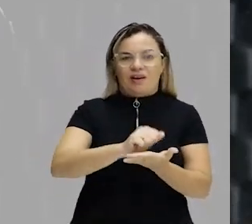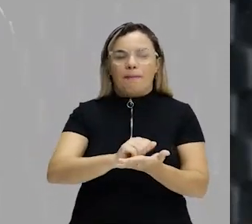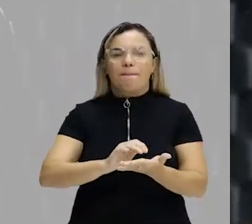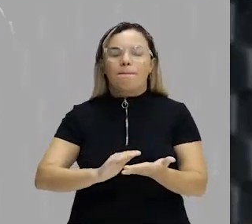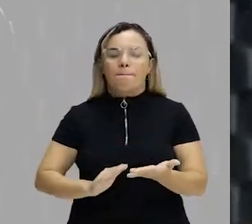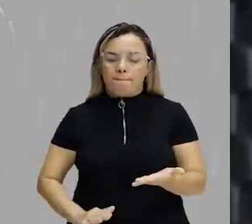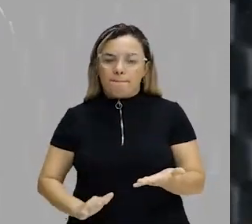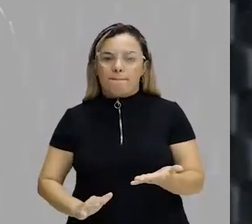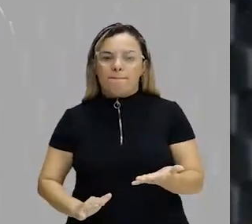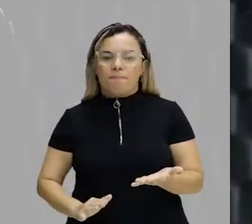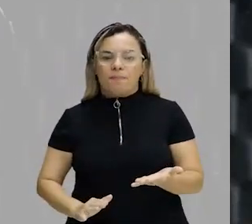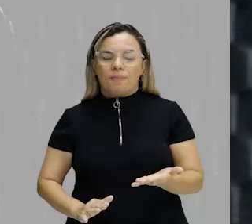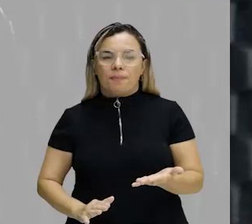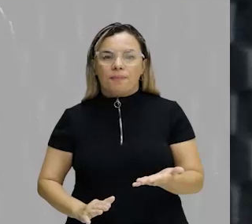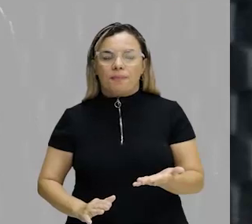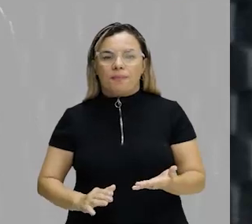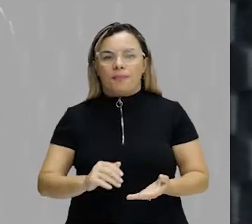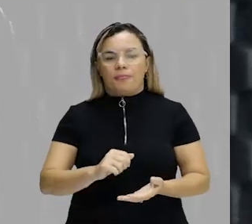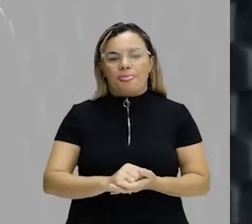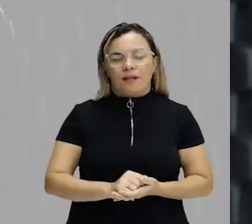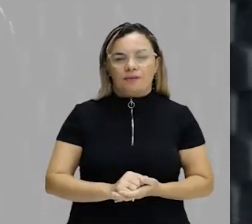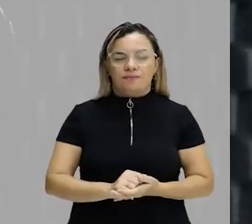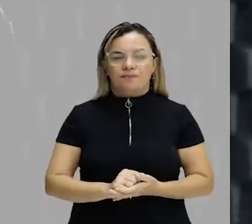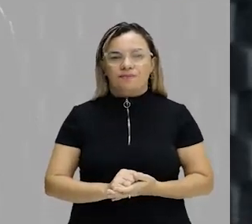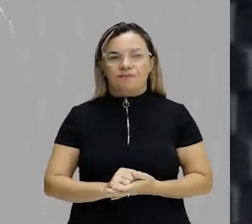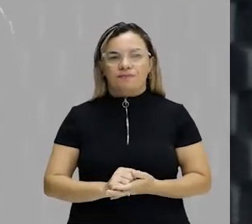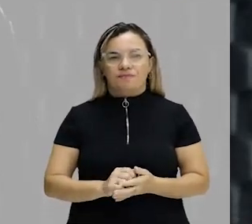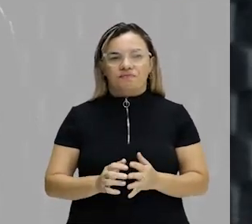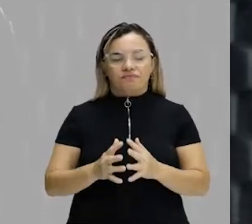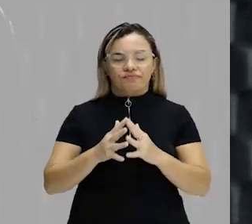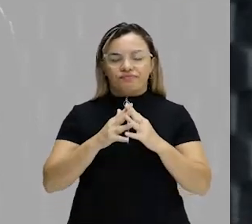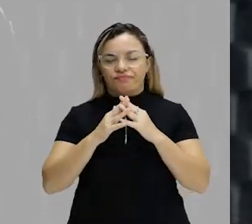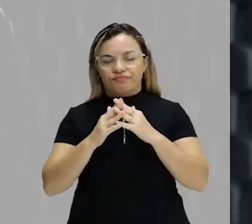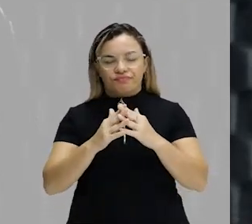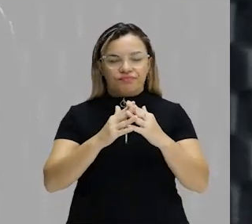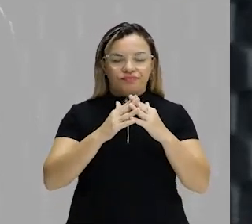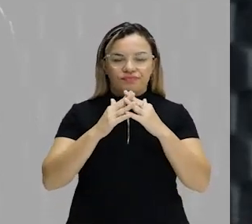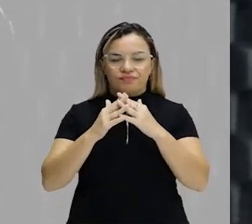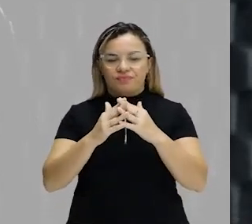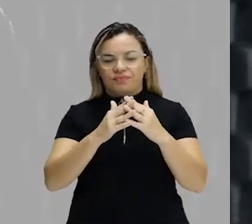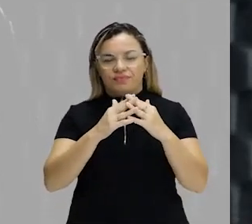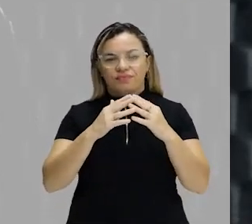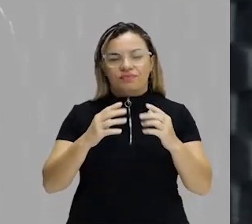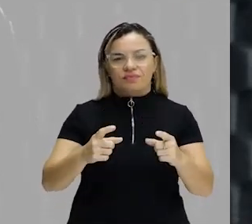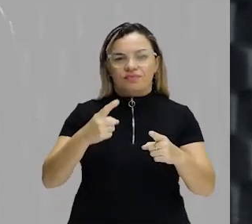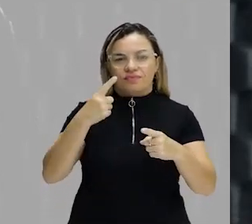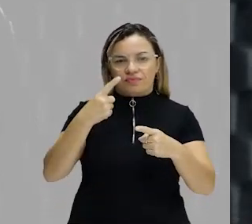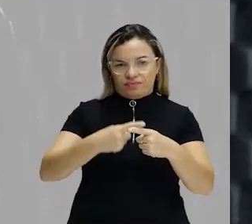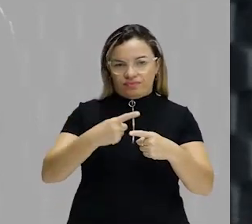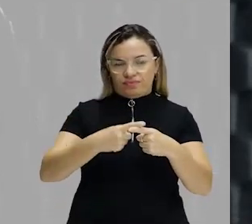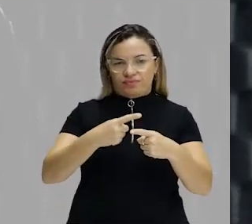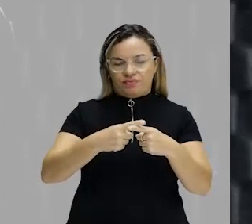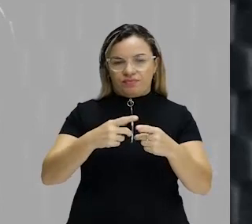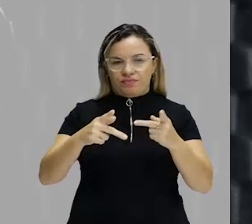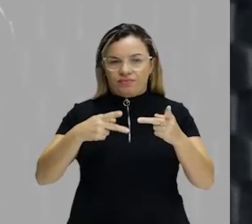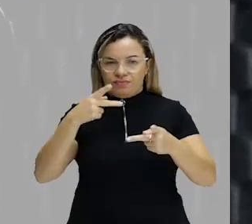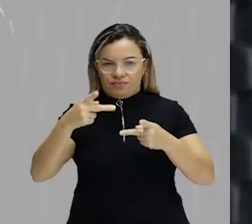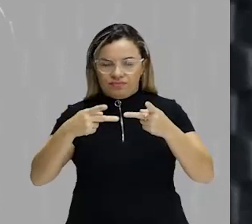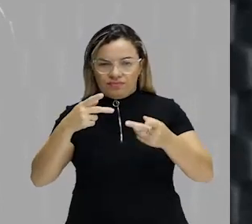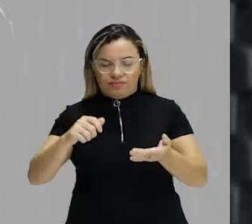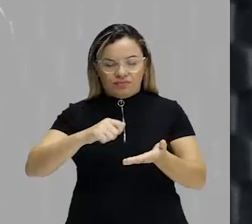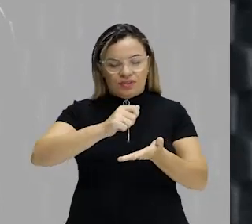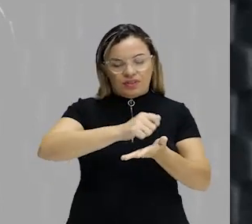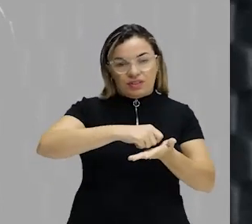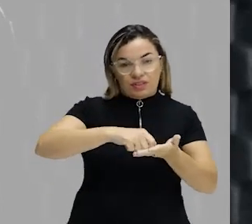exercícios mais uma vez. Aqui e ali a gente dá uma confundida, porque a fala e a escrita